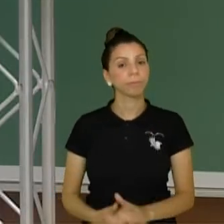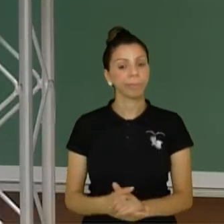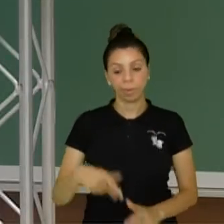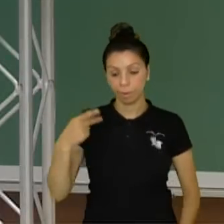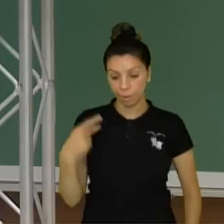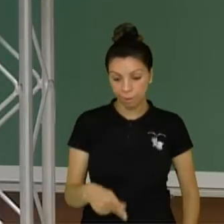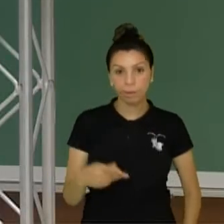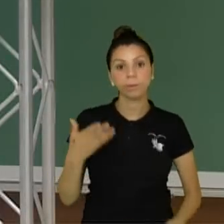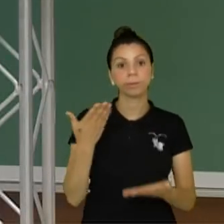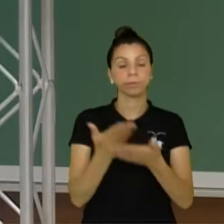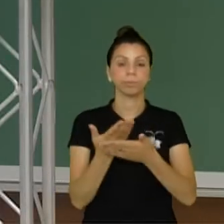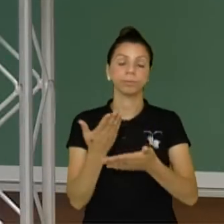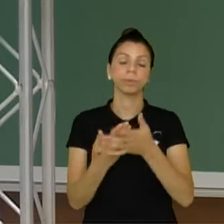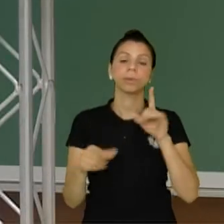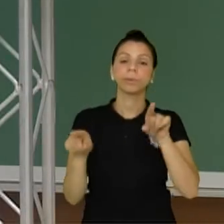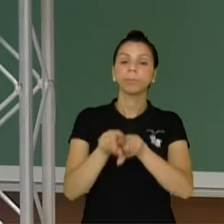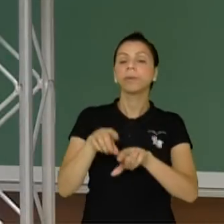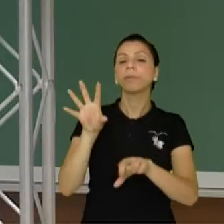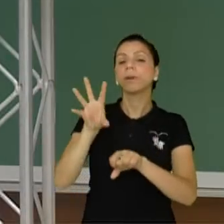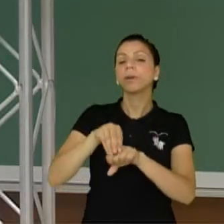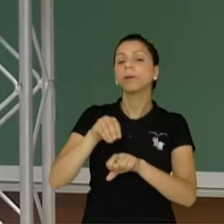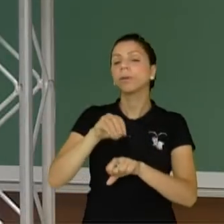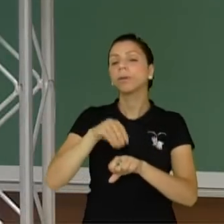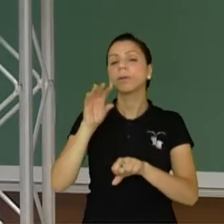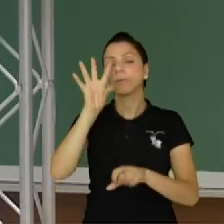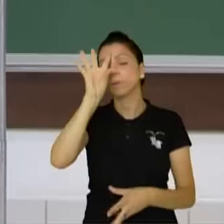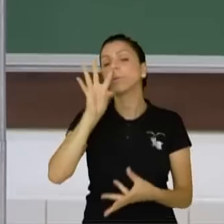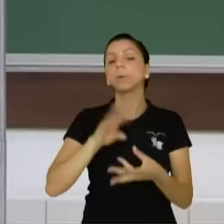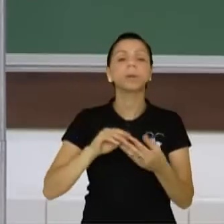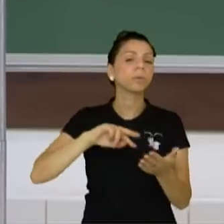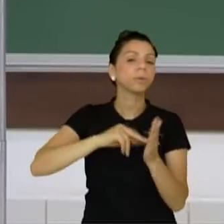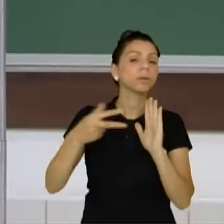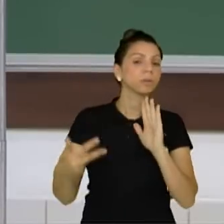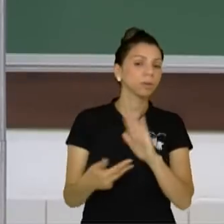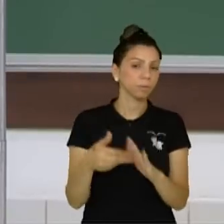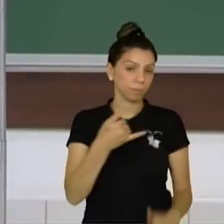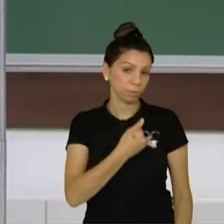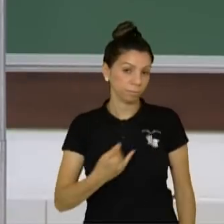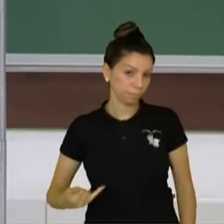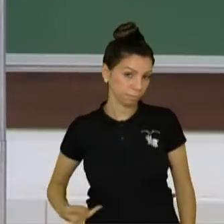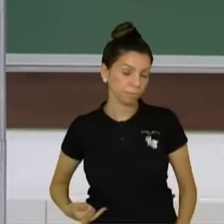aula a gente também vai entender um pouquinho do que é. Seguindo,